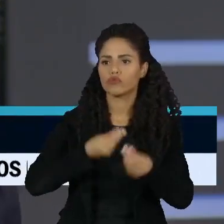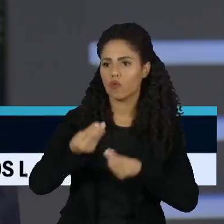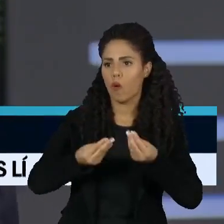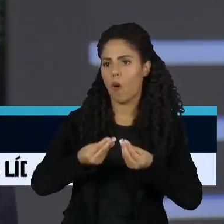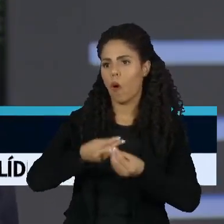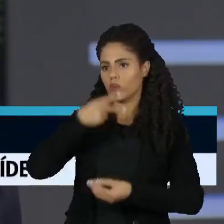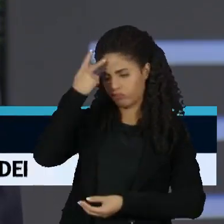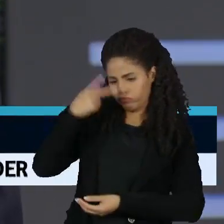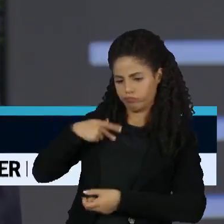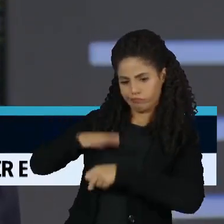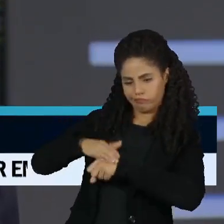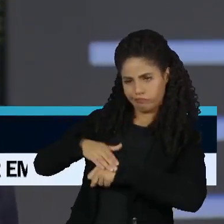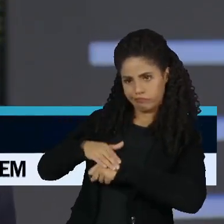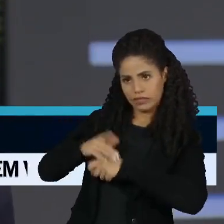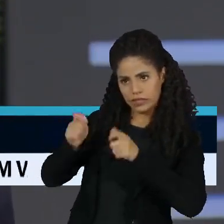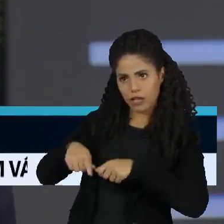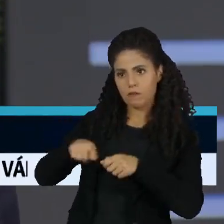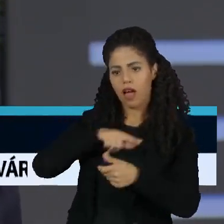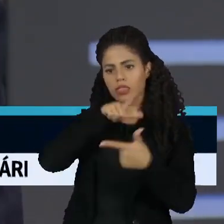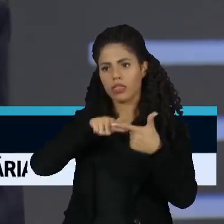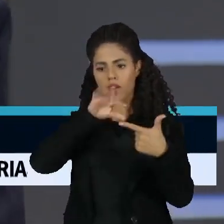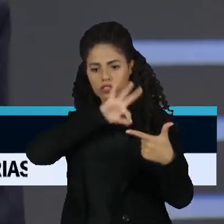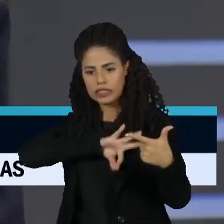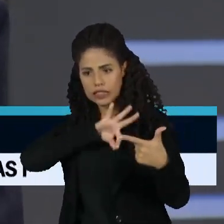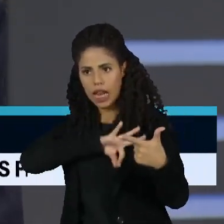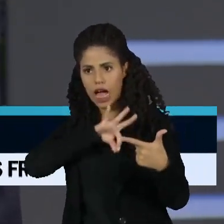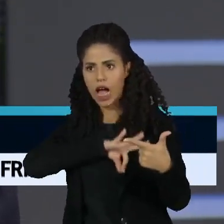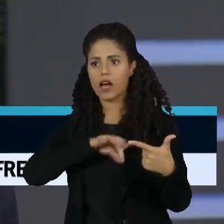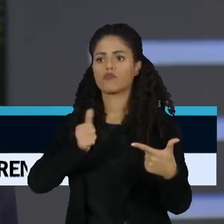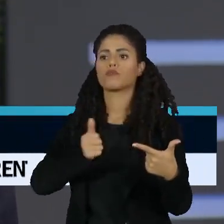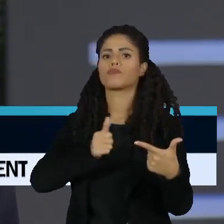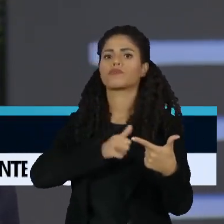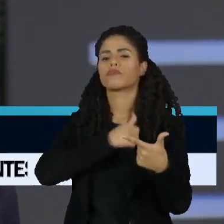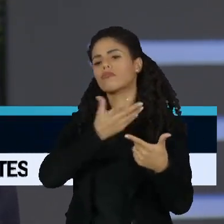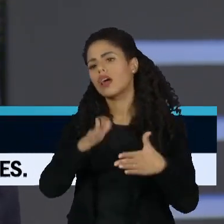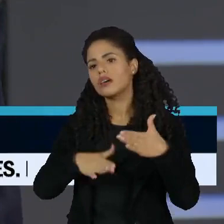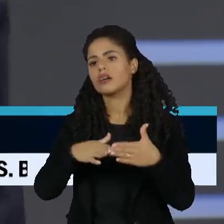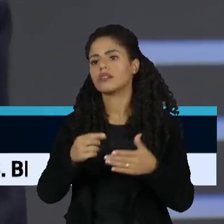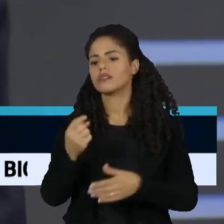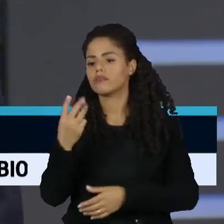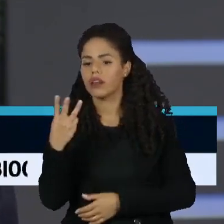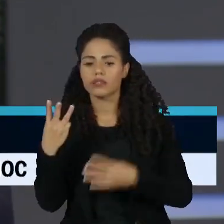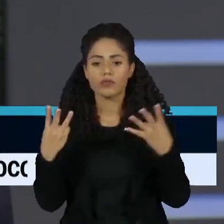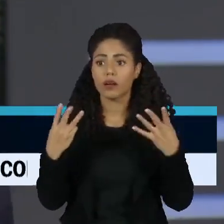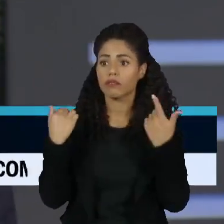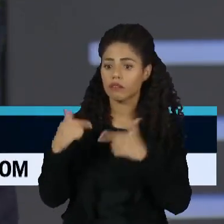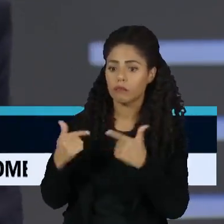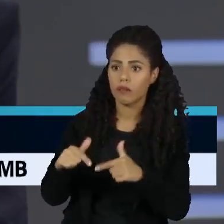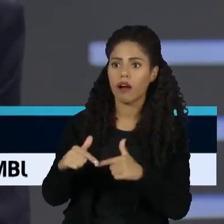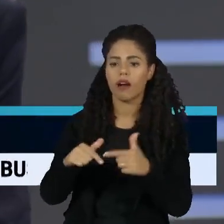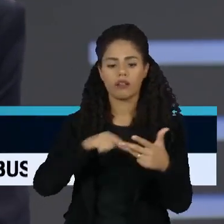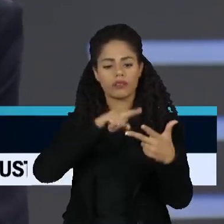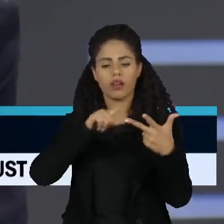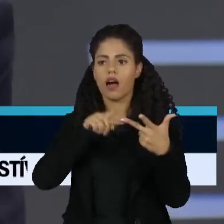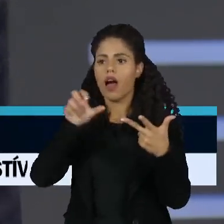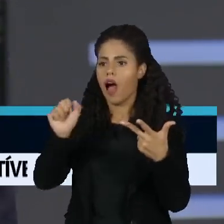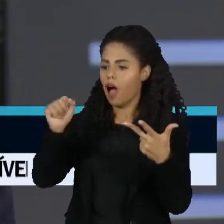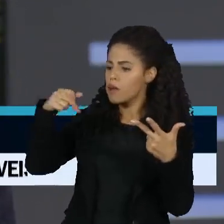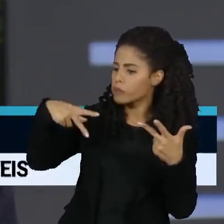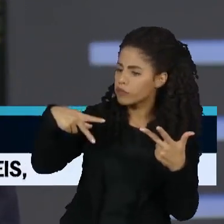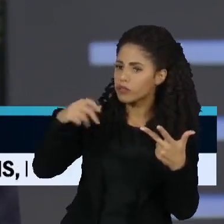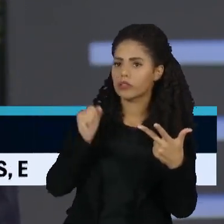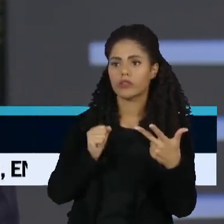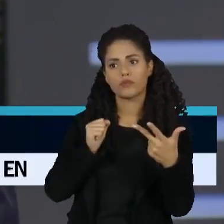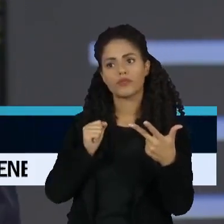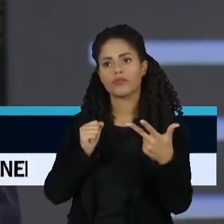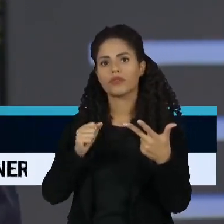trabalho em casa, remuneração desse trabalho em casa, você tem 3, 4 empregos, você tem aposentadoria em um só com a